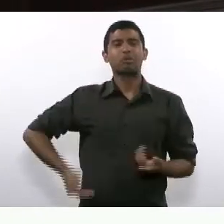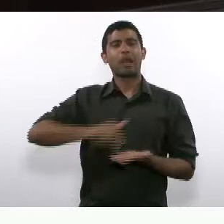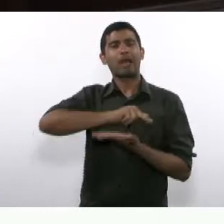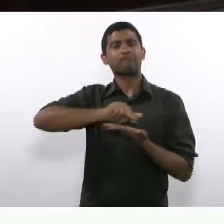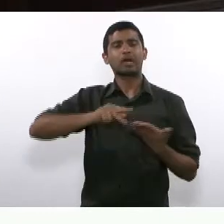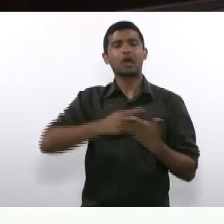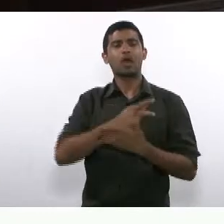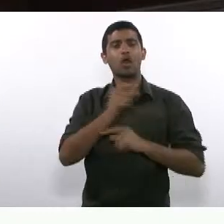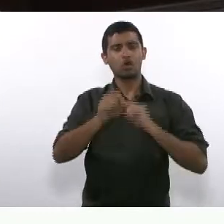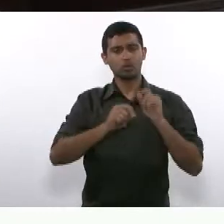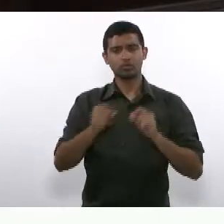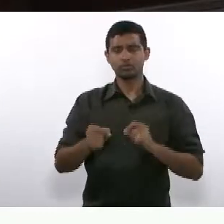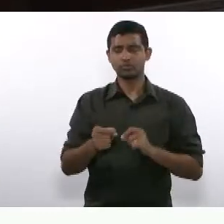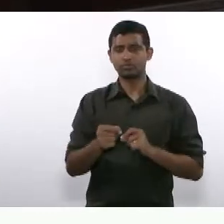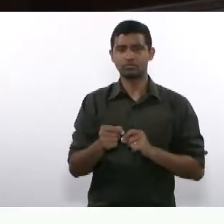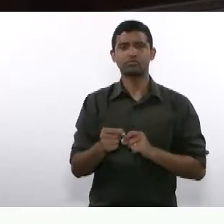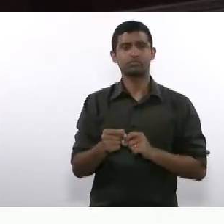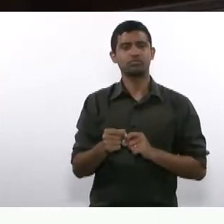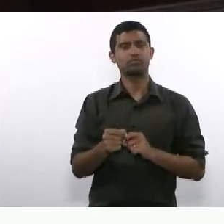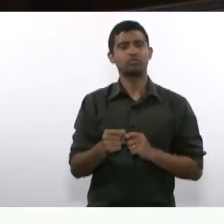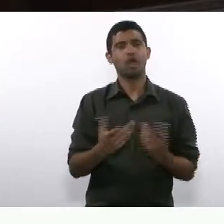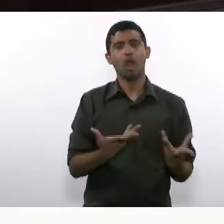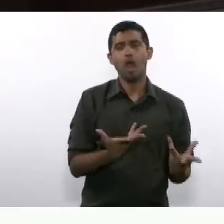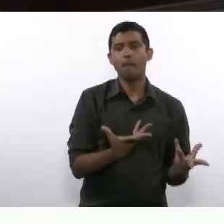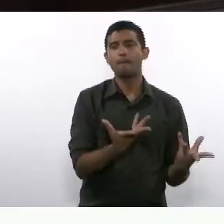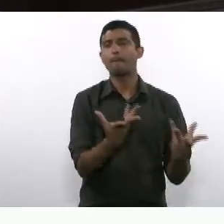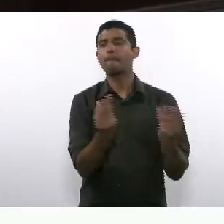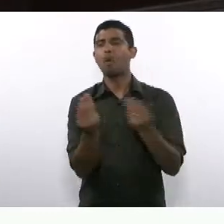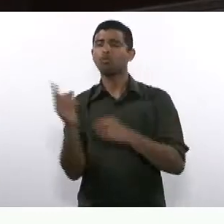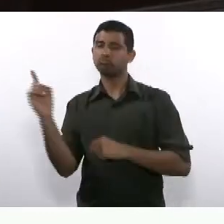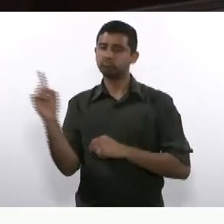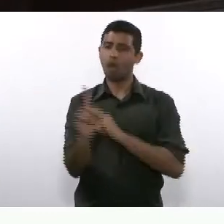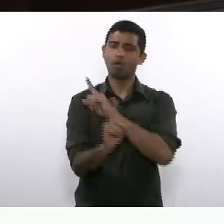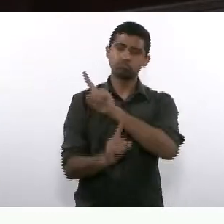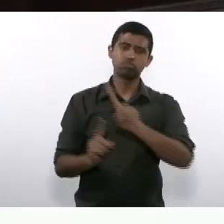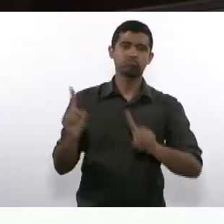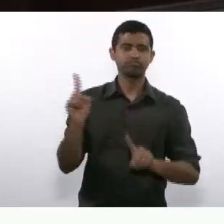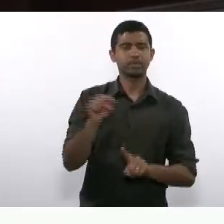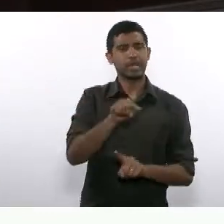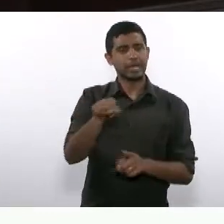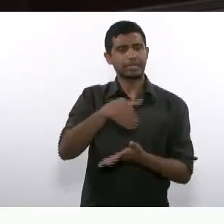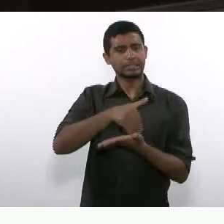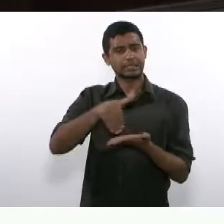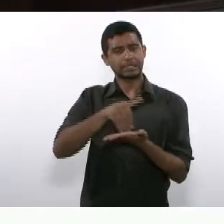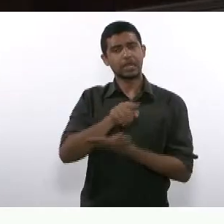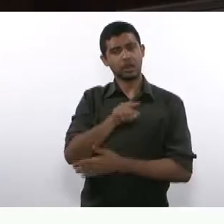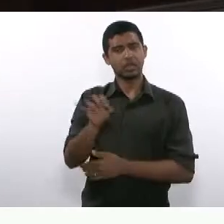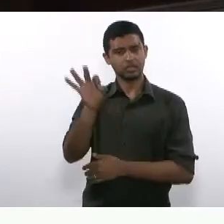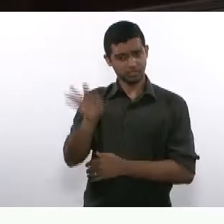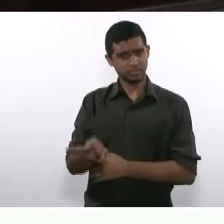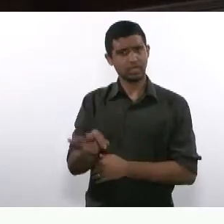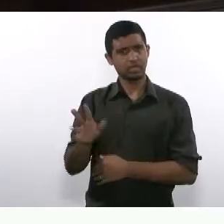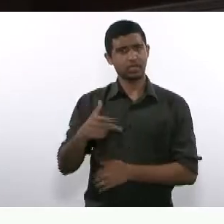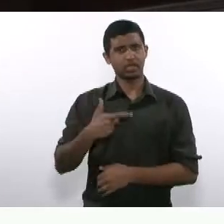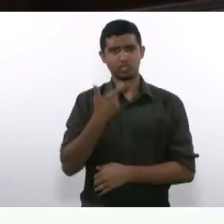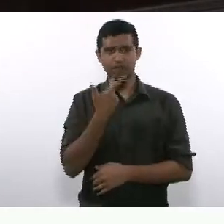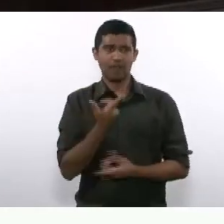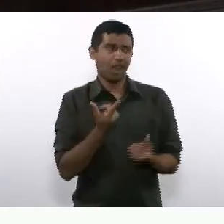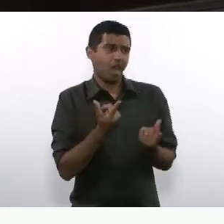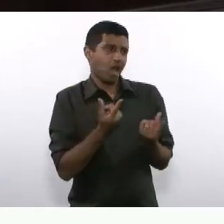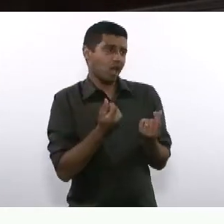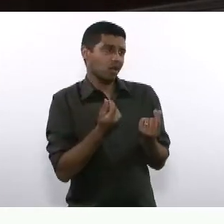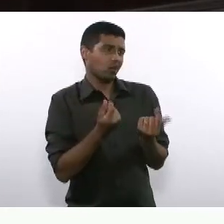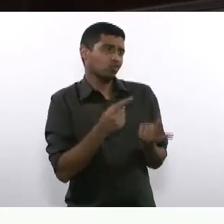Vêm os secretários, e com justa razão, dizer que seus recursos são